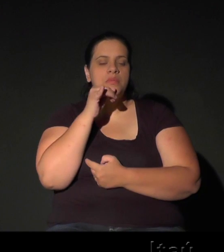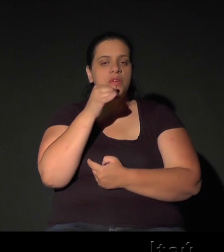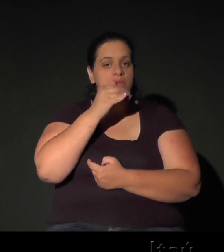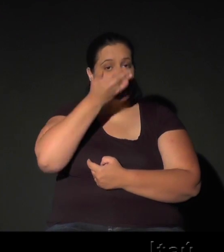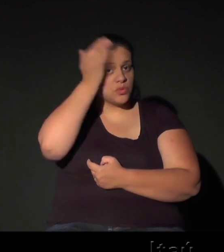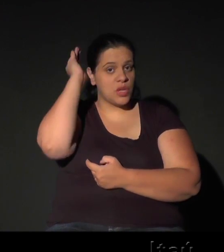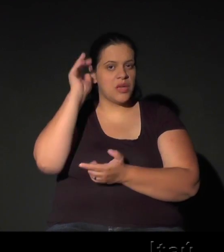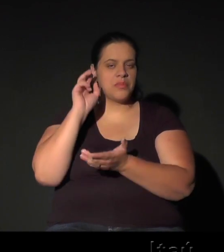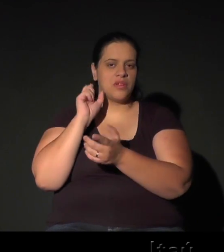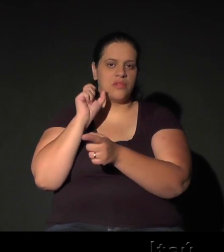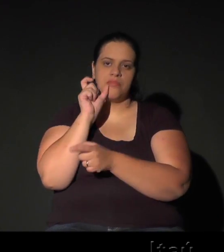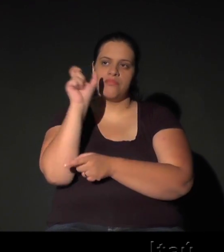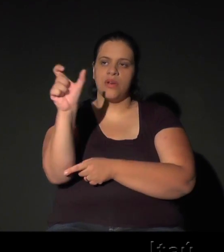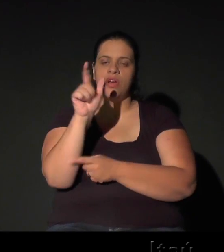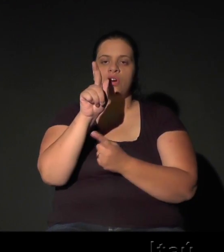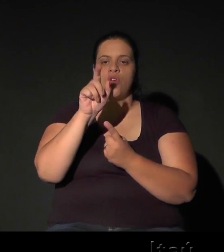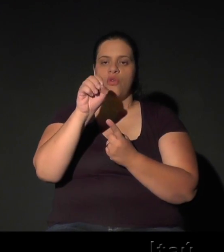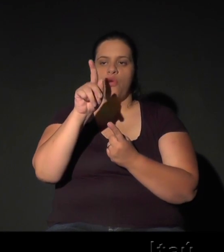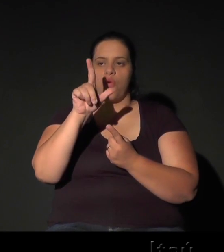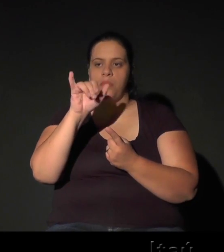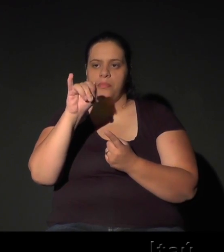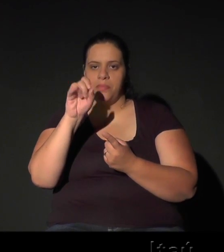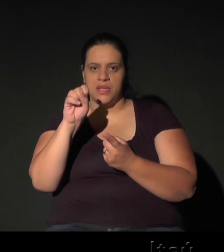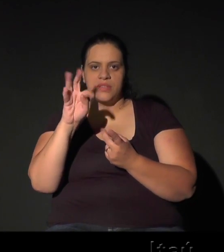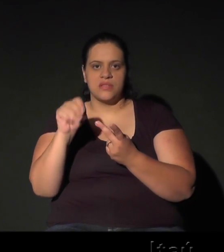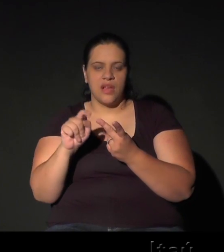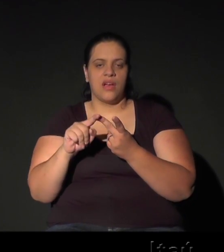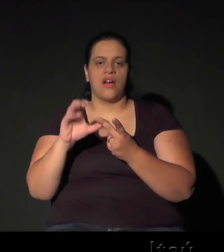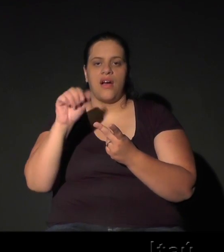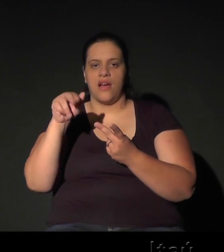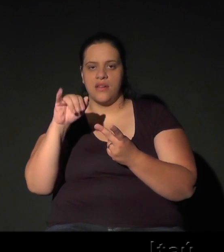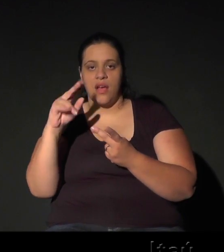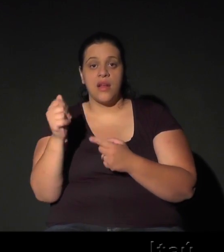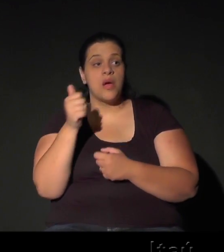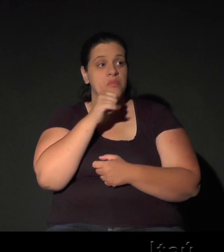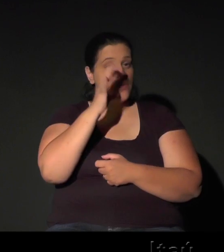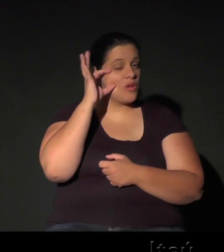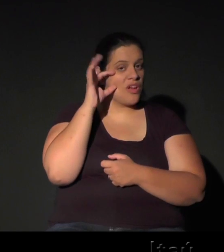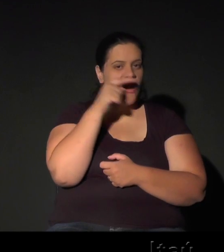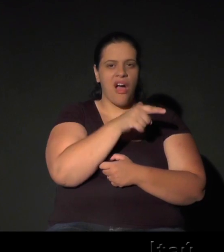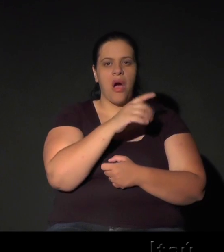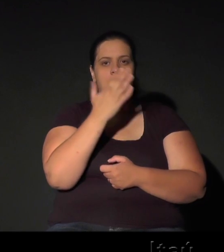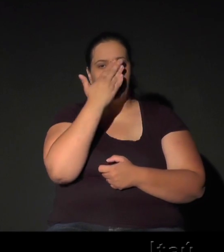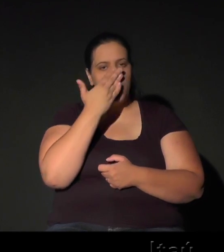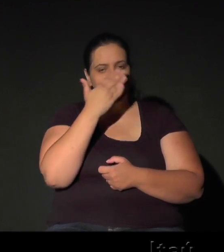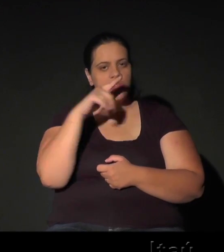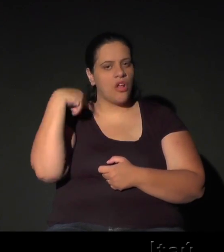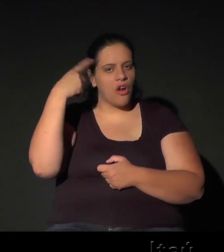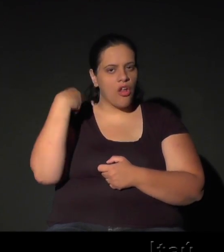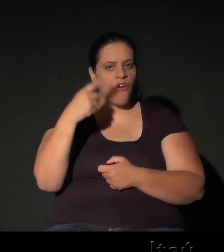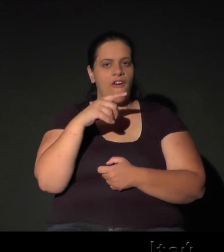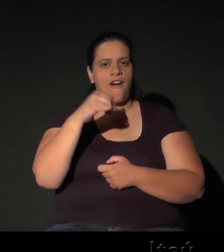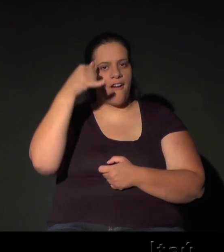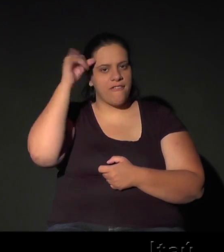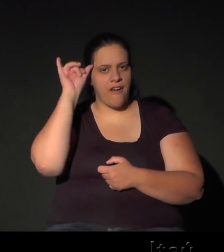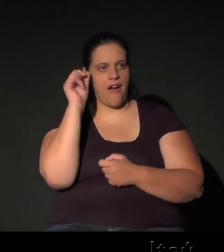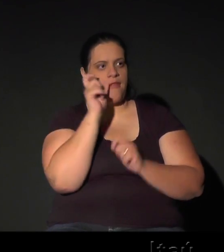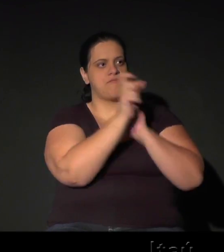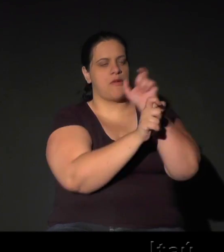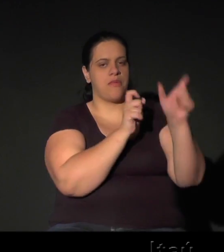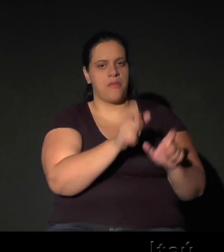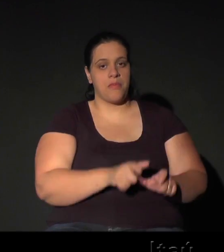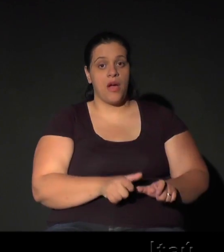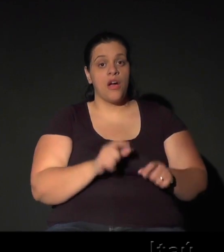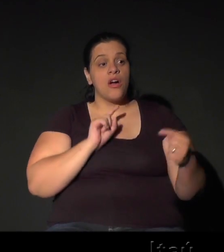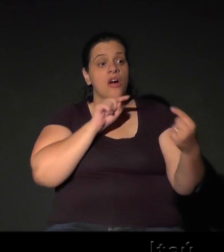de golpista perdedor usurpador canalha Dilma louca vaca anélia né então a gente vai vendo como a questão do